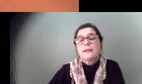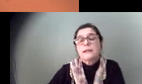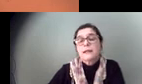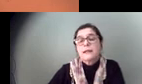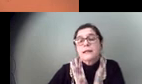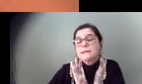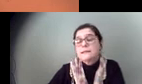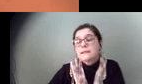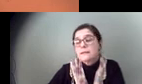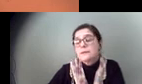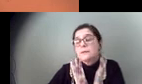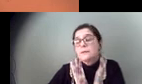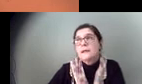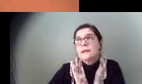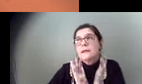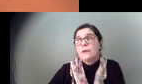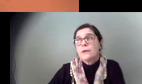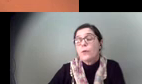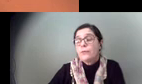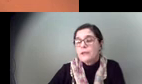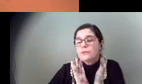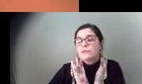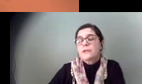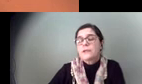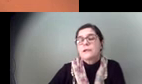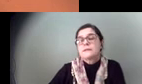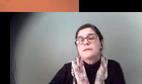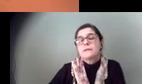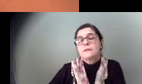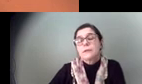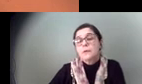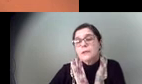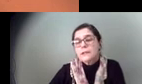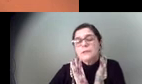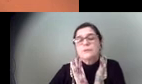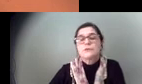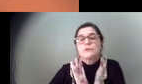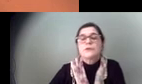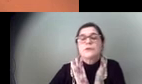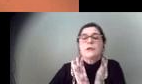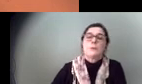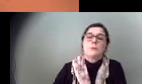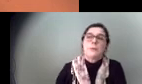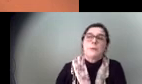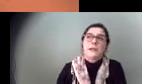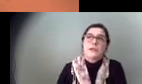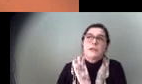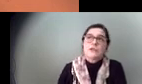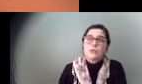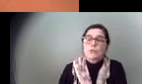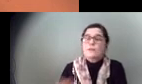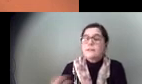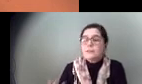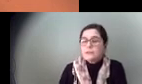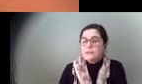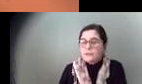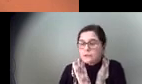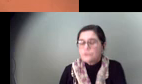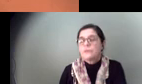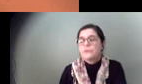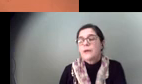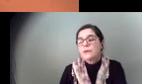para que eles se sintam ouvidos, para que eles se sintam acolhidos, para que a gente